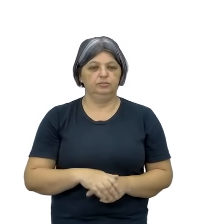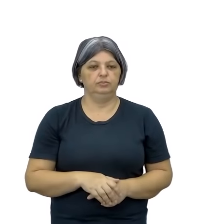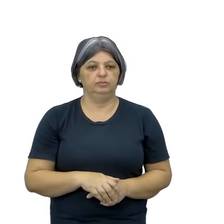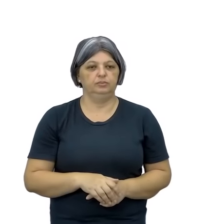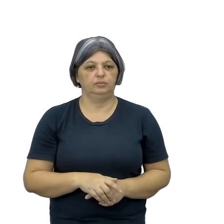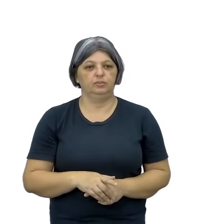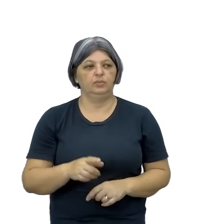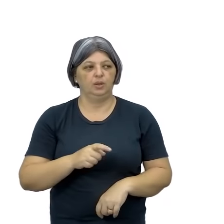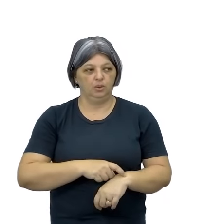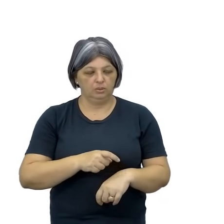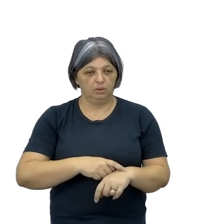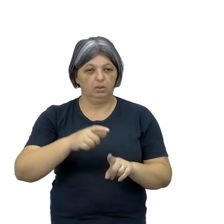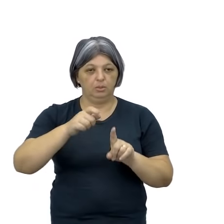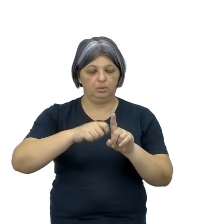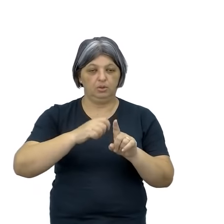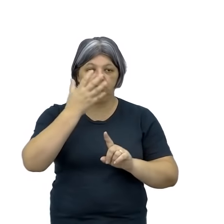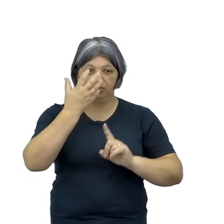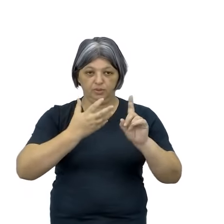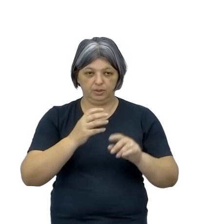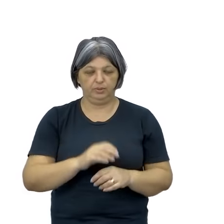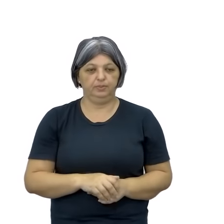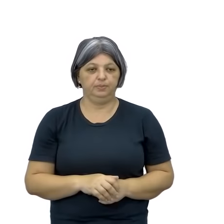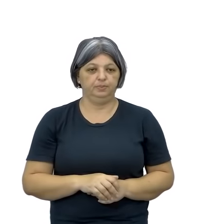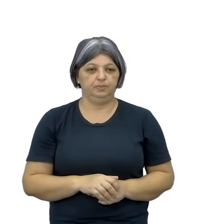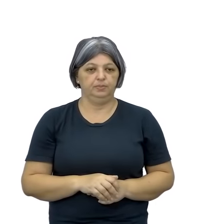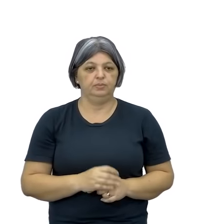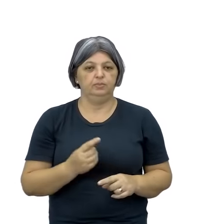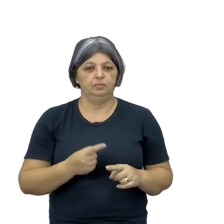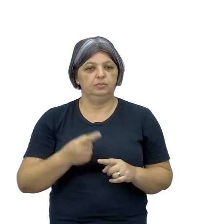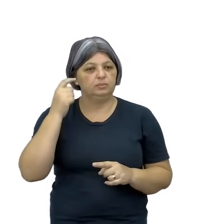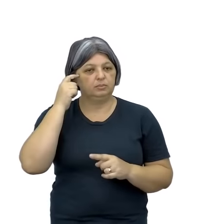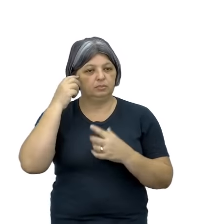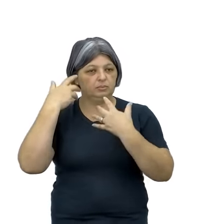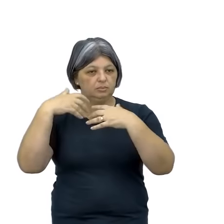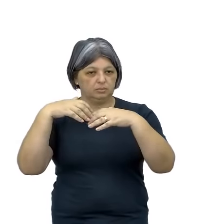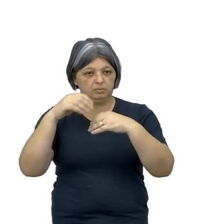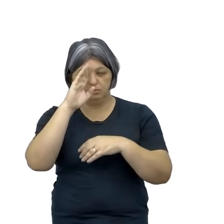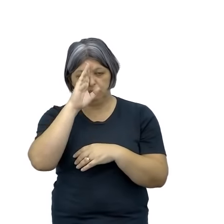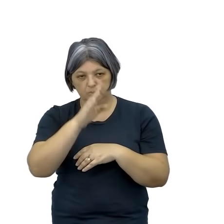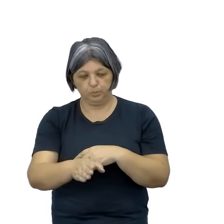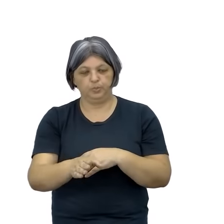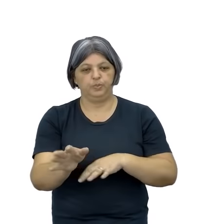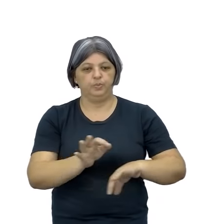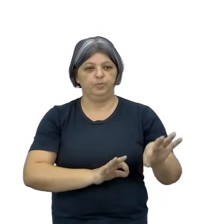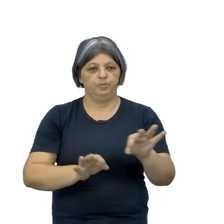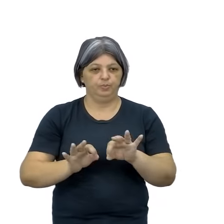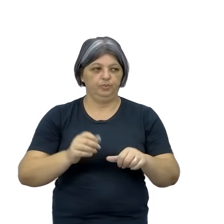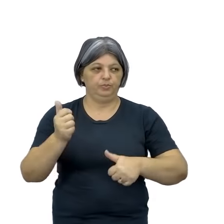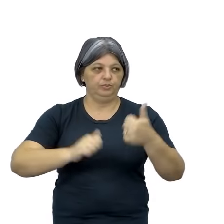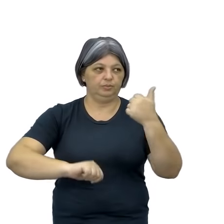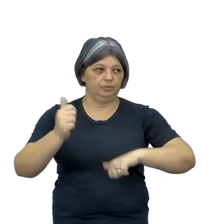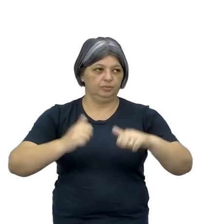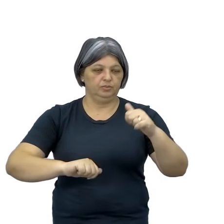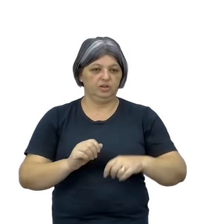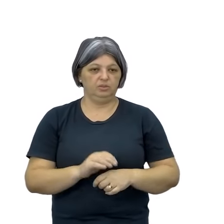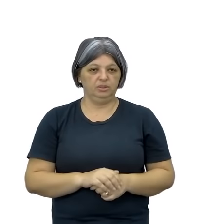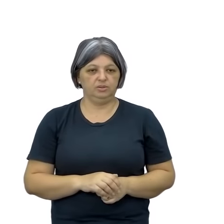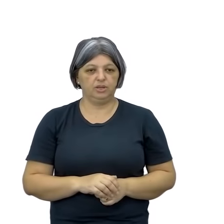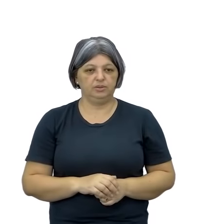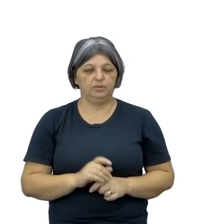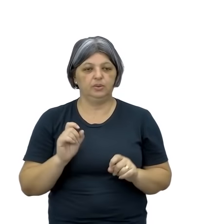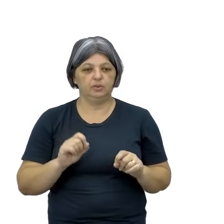tempo, no mês de fevereiro, né? Na questão de refletir sobre as principais modalidades avaliativas. Vamos